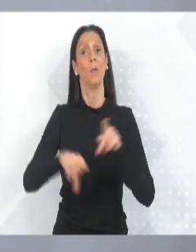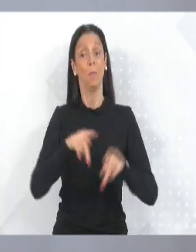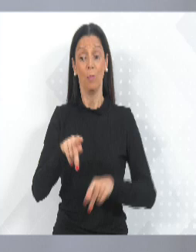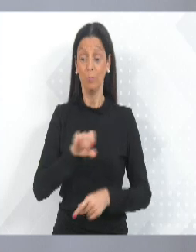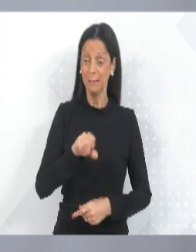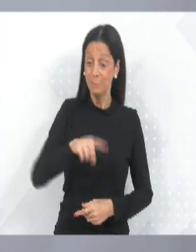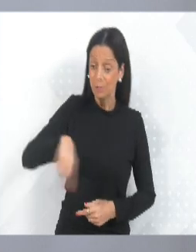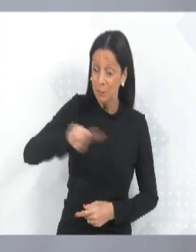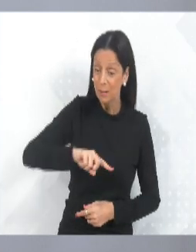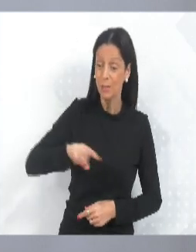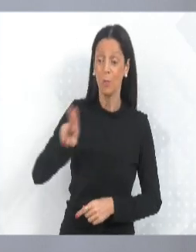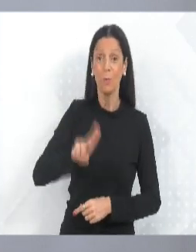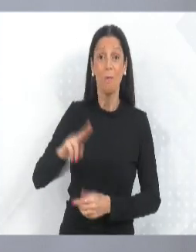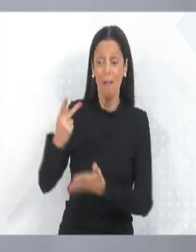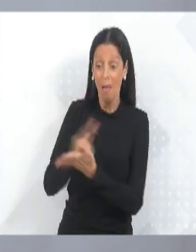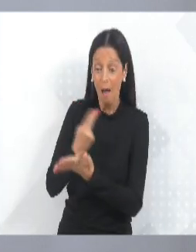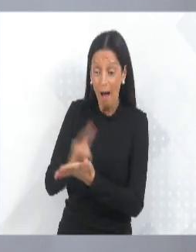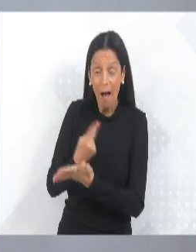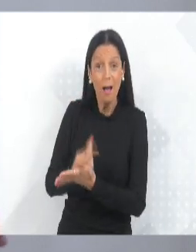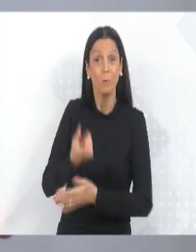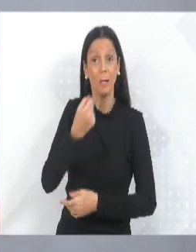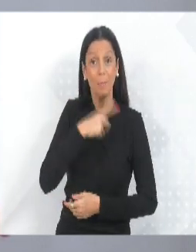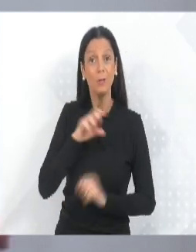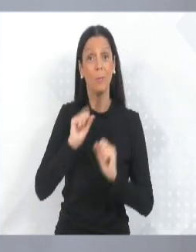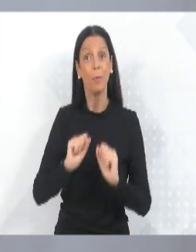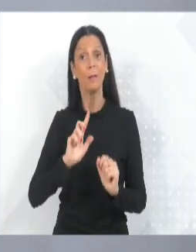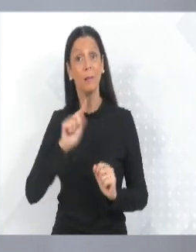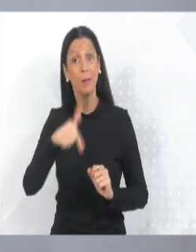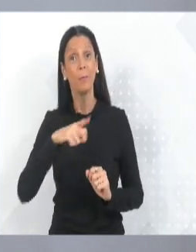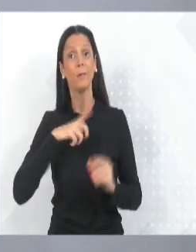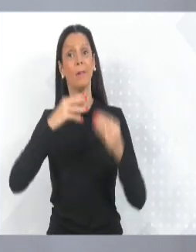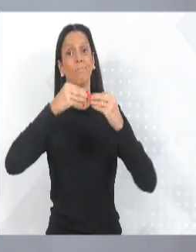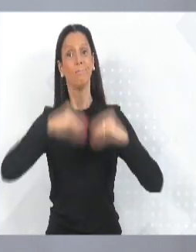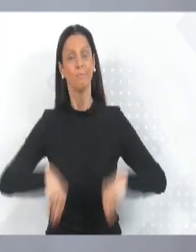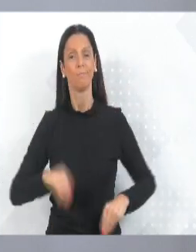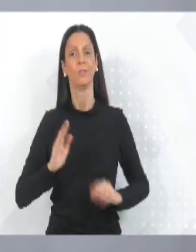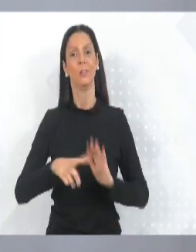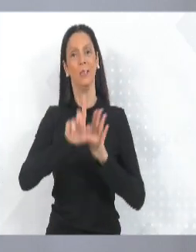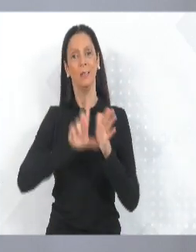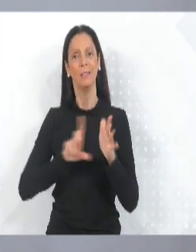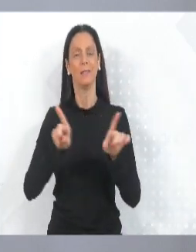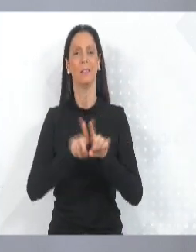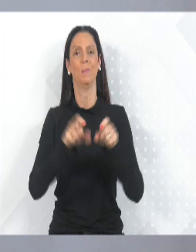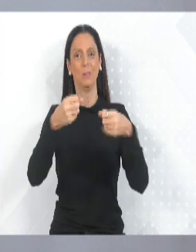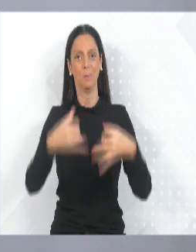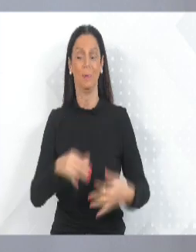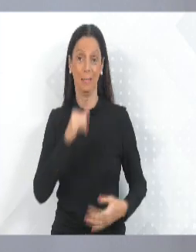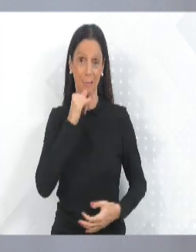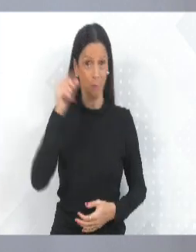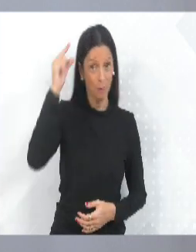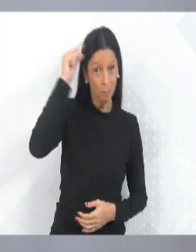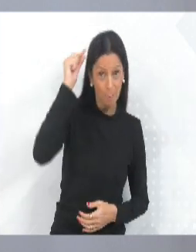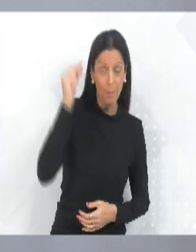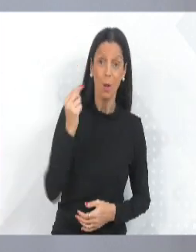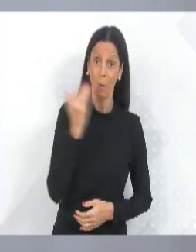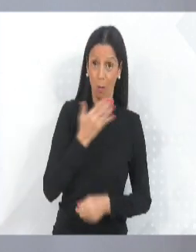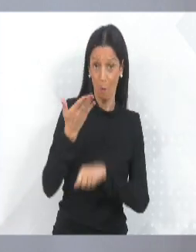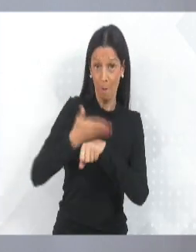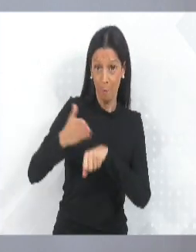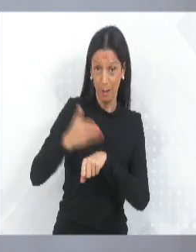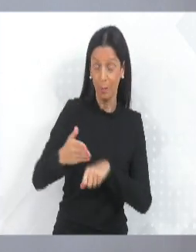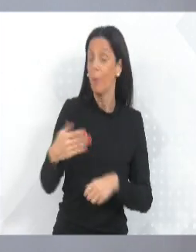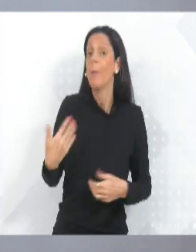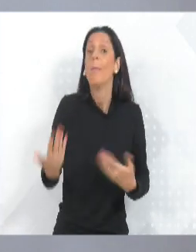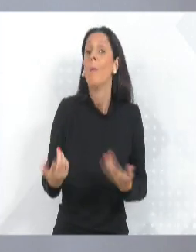dos antimicrobianos eu sempre digo e eu falei isso há pouco se eu tenho o cabelo branco é por três